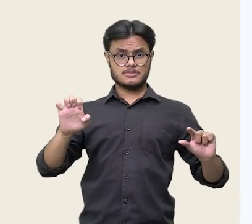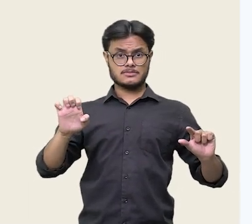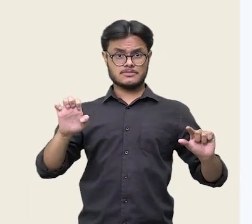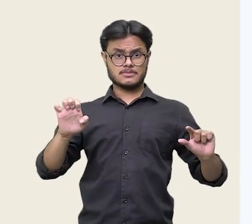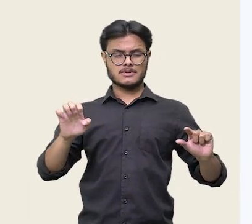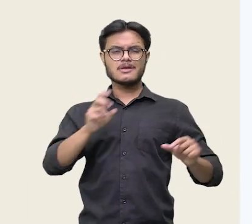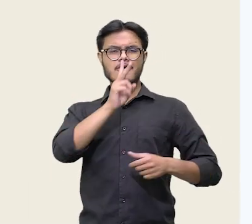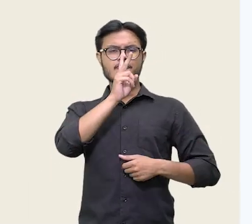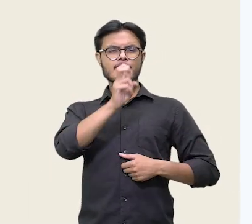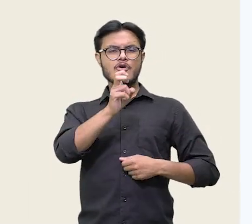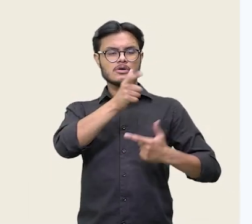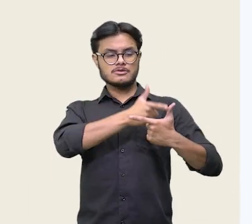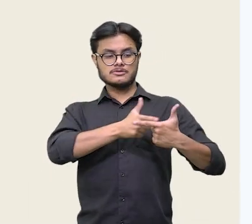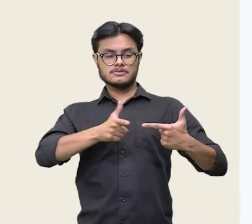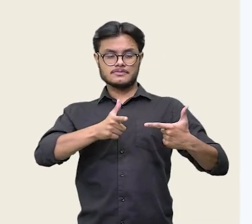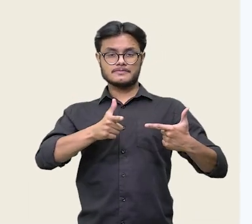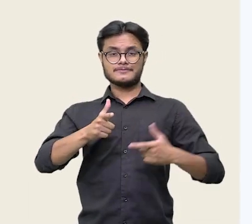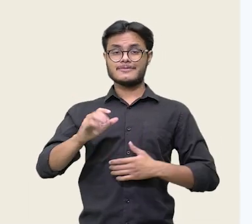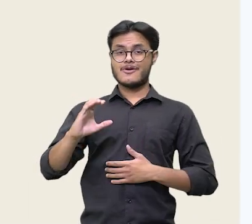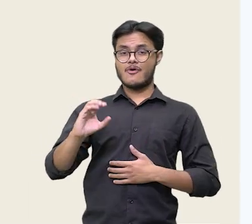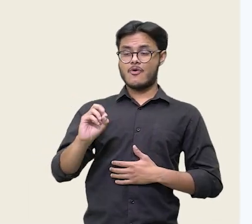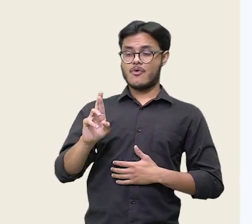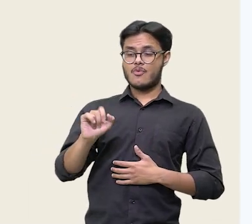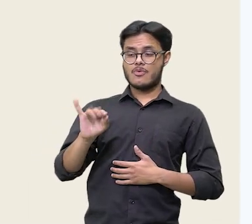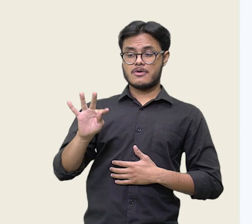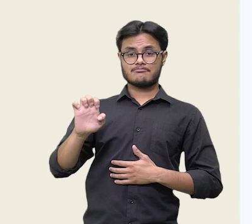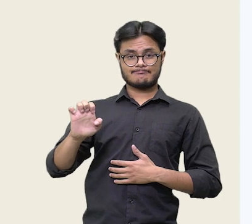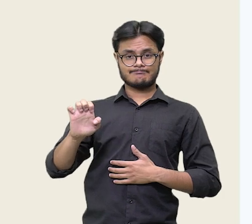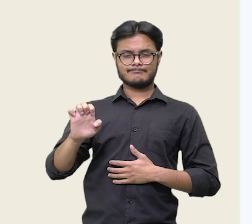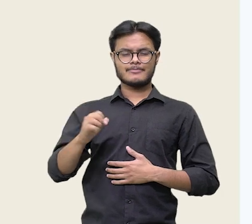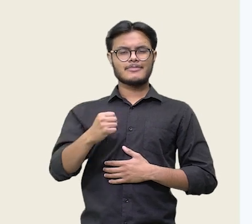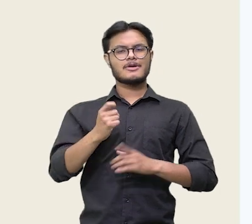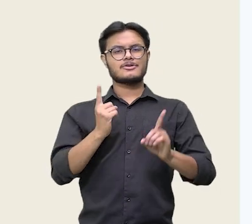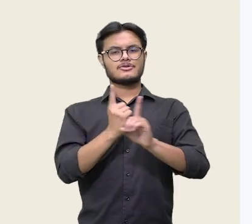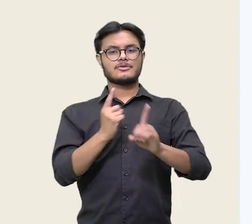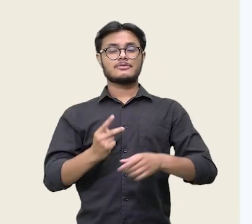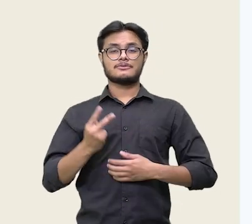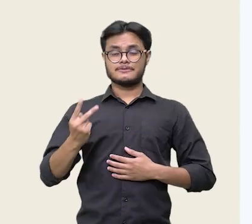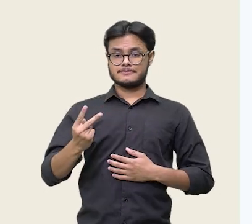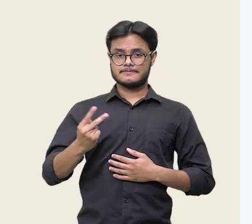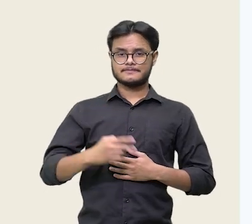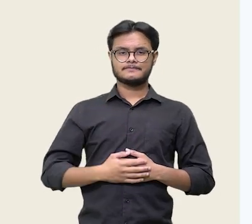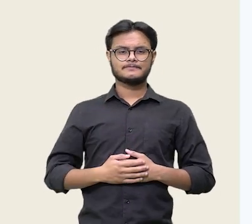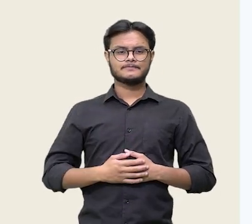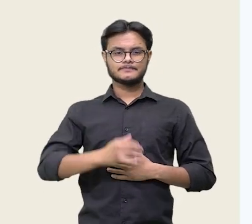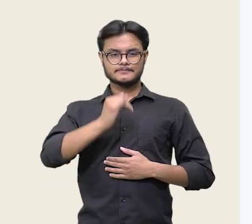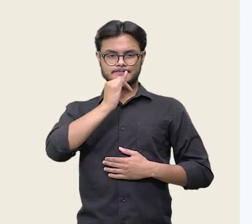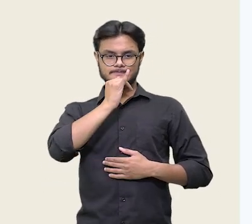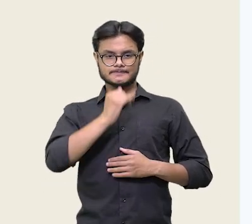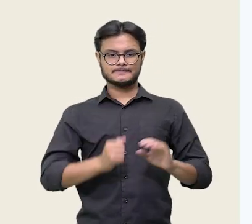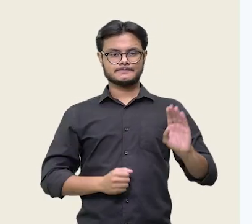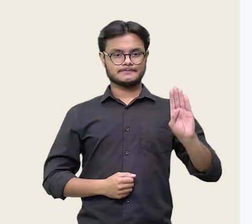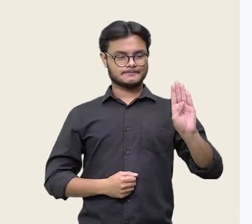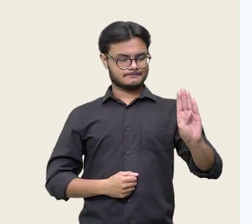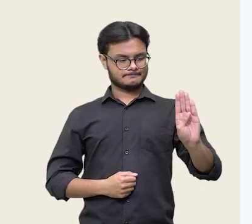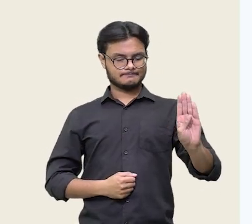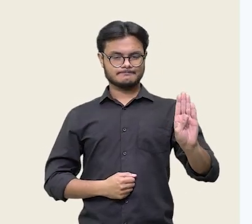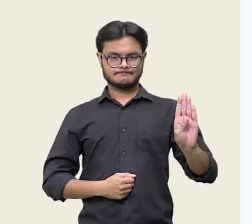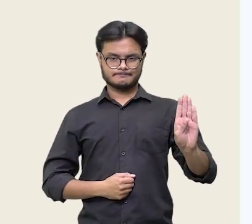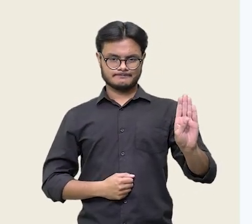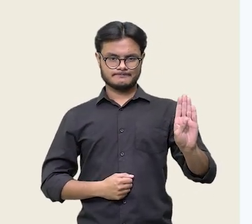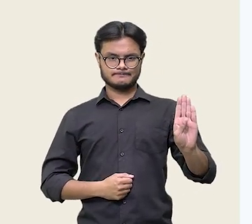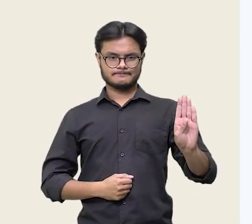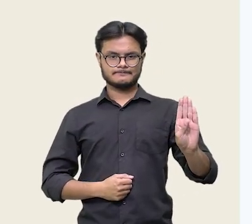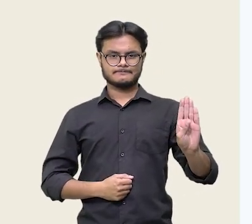pela corrente, como está aparecendo aqui, ó, nós vamos ter que a resistência vale 2. Se nós pegarmos o ponto B, e aí nós pegarmos a